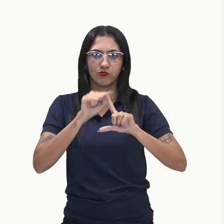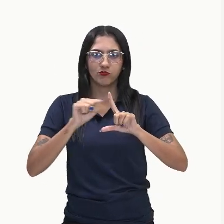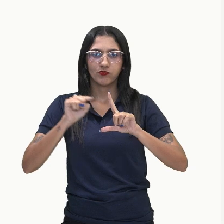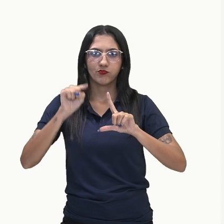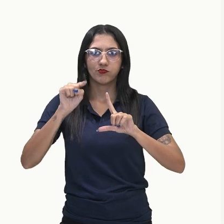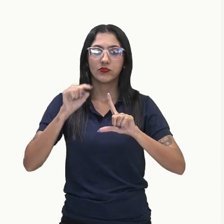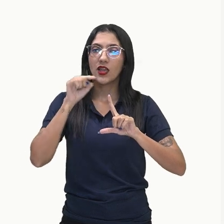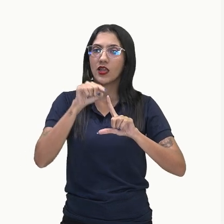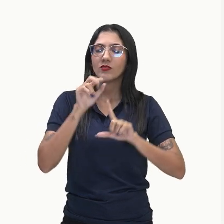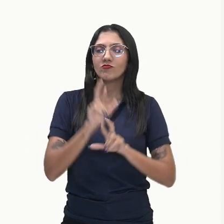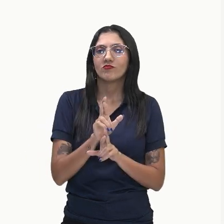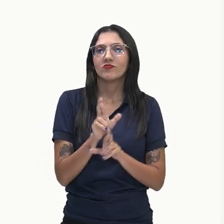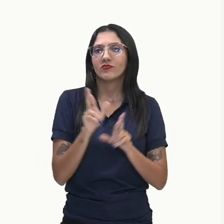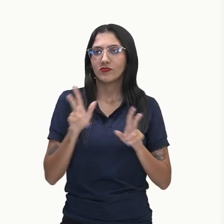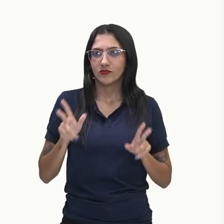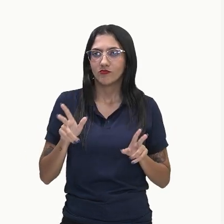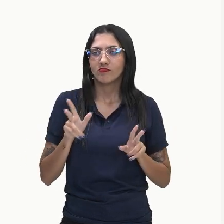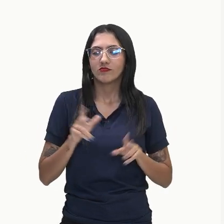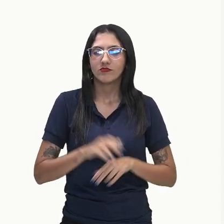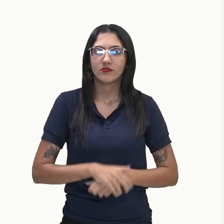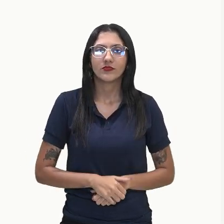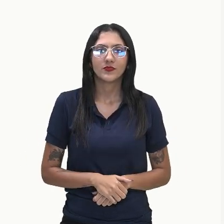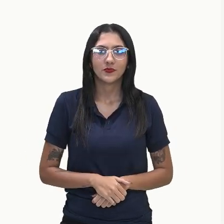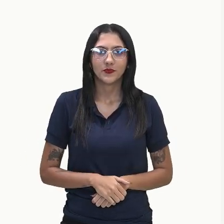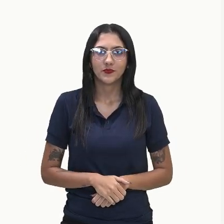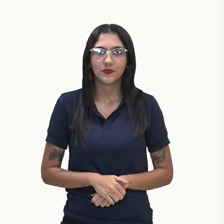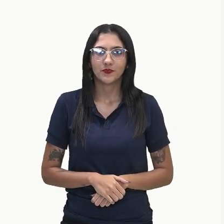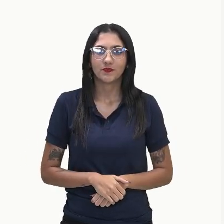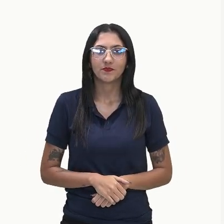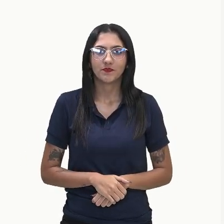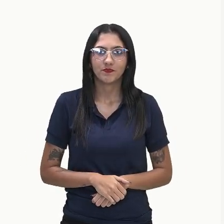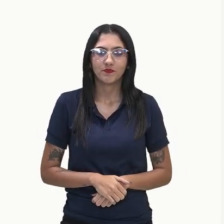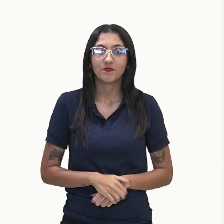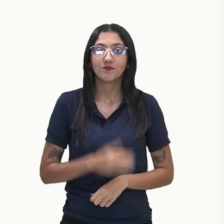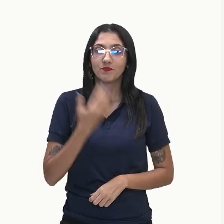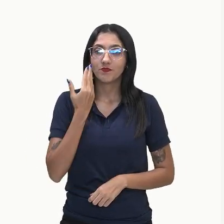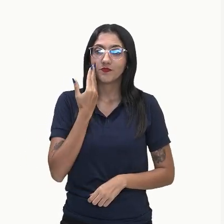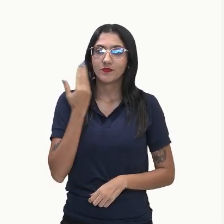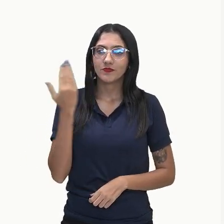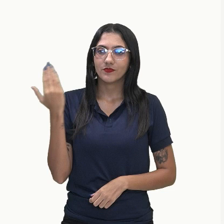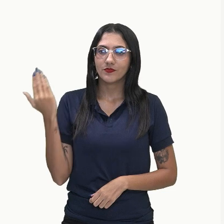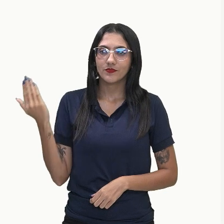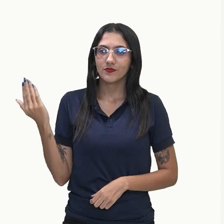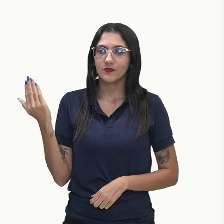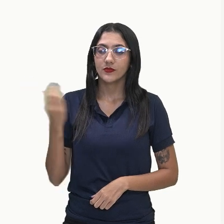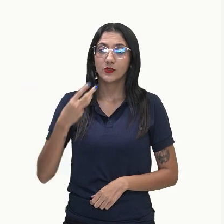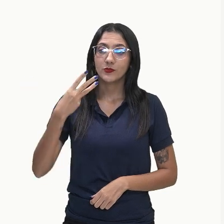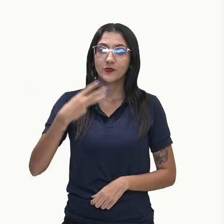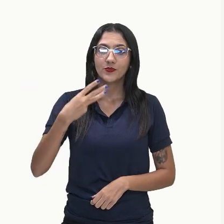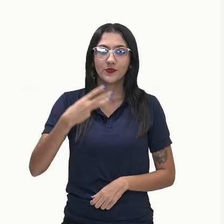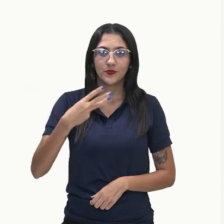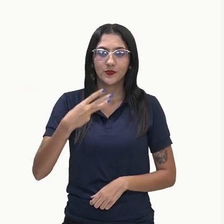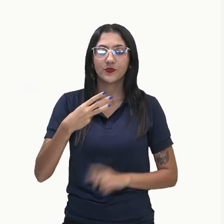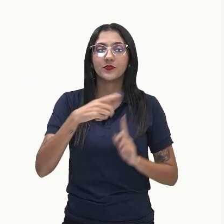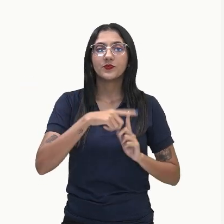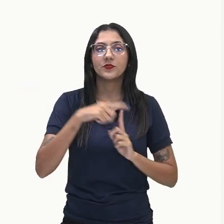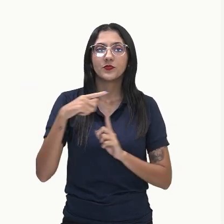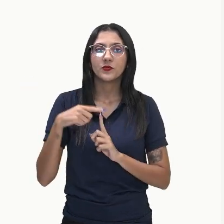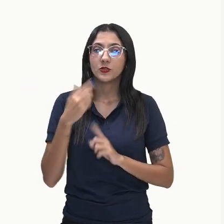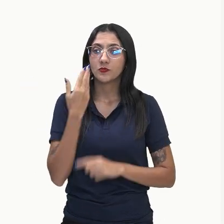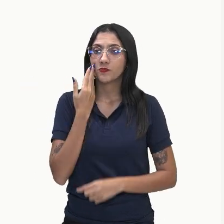vai ser diferente. Tudo bem? Avançando, então, chegamos aí em mais um tipo de